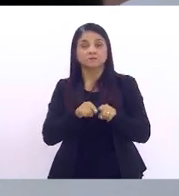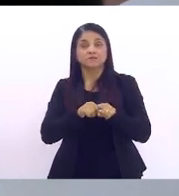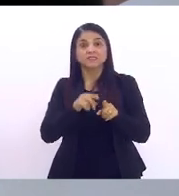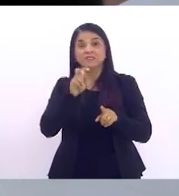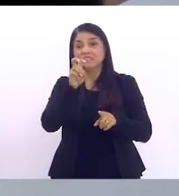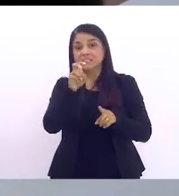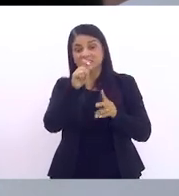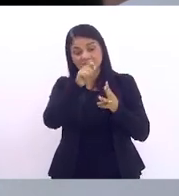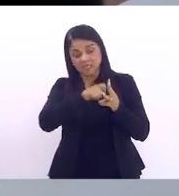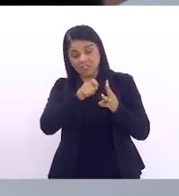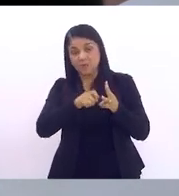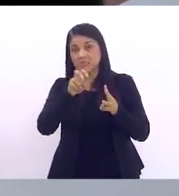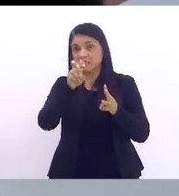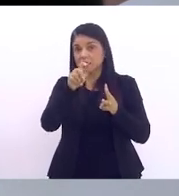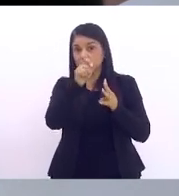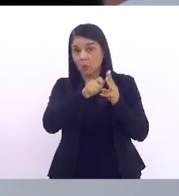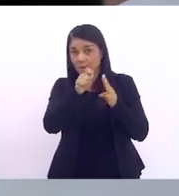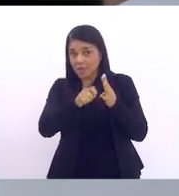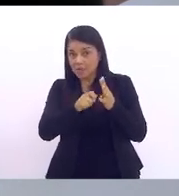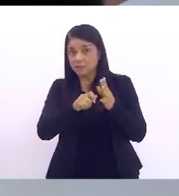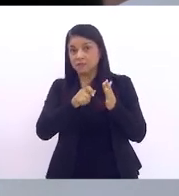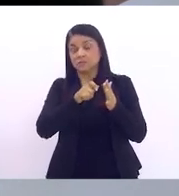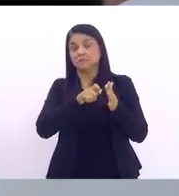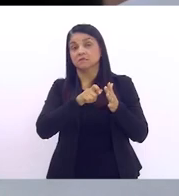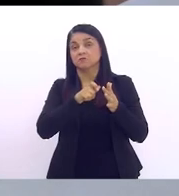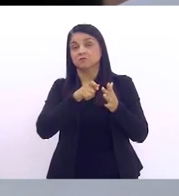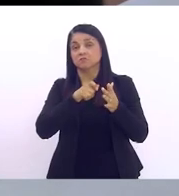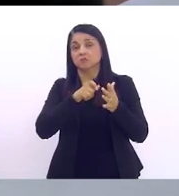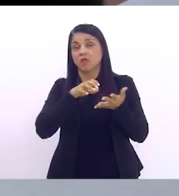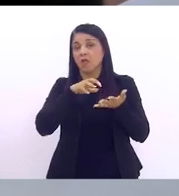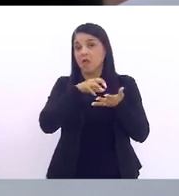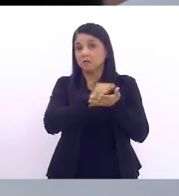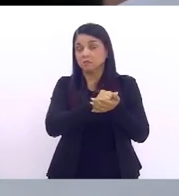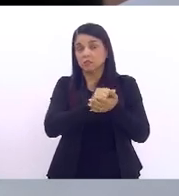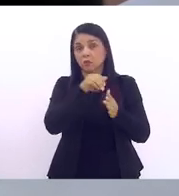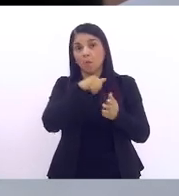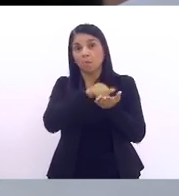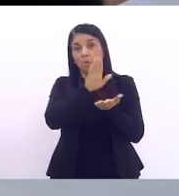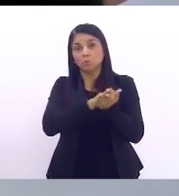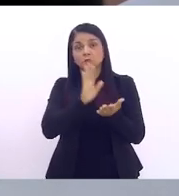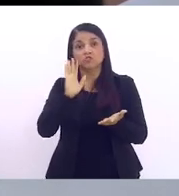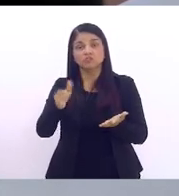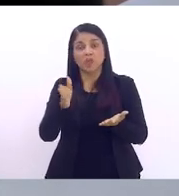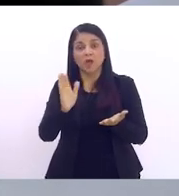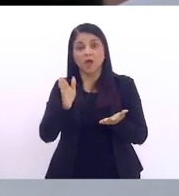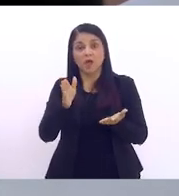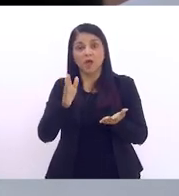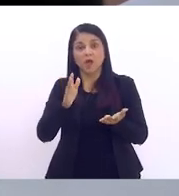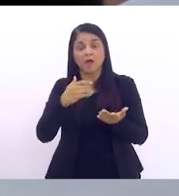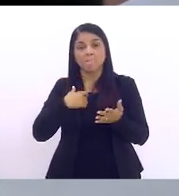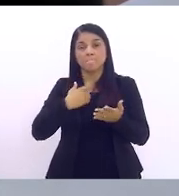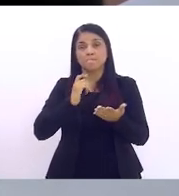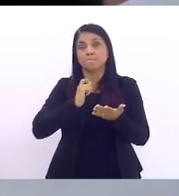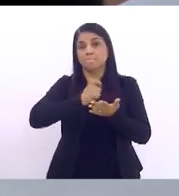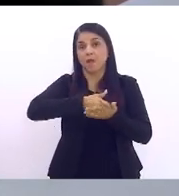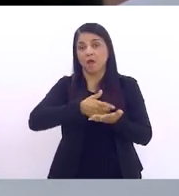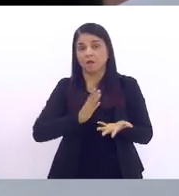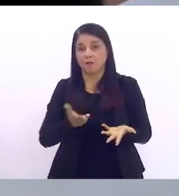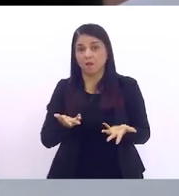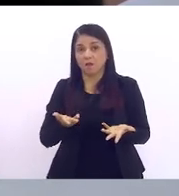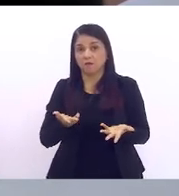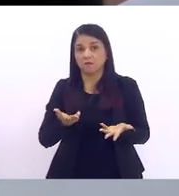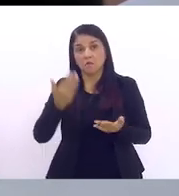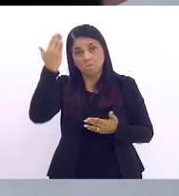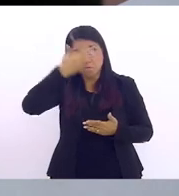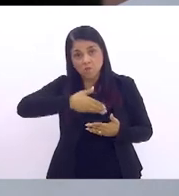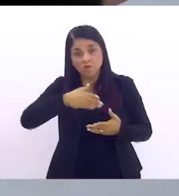fruto do que o Dr José esquitino me pediu que pudéssemos comprovar que isso é de